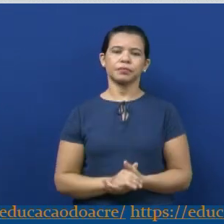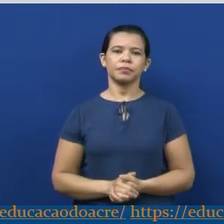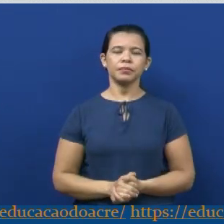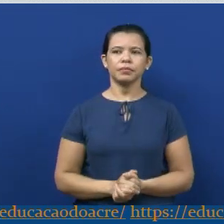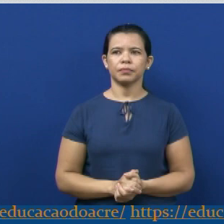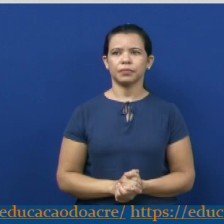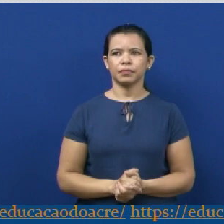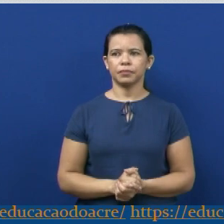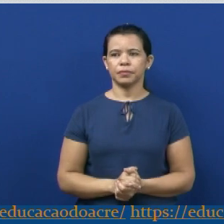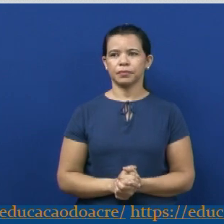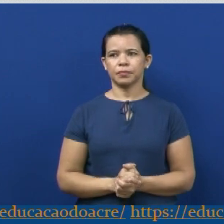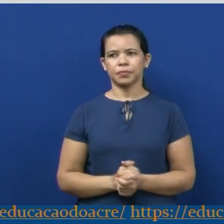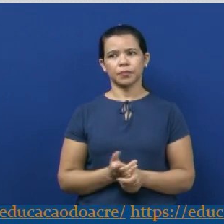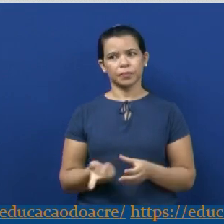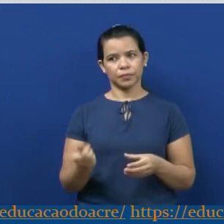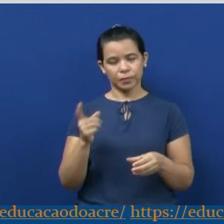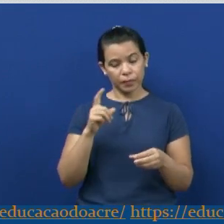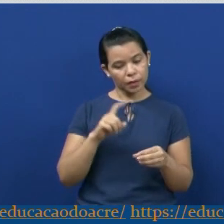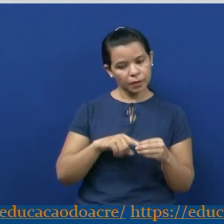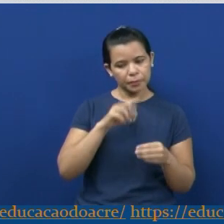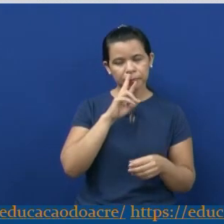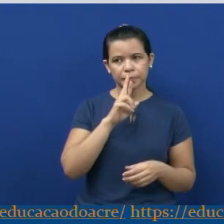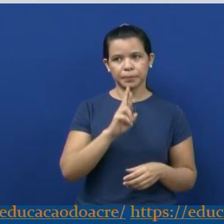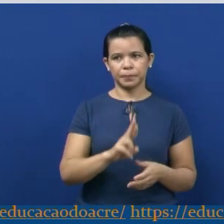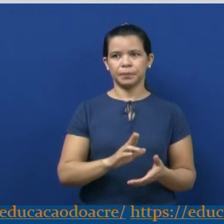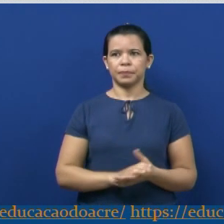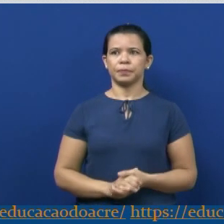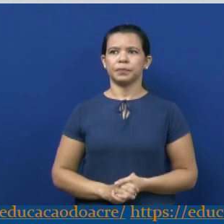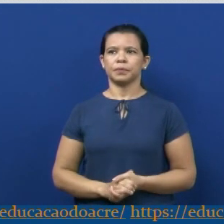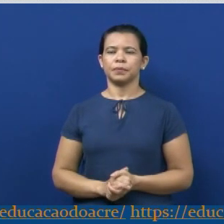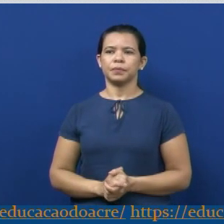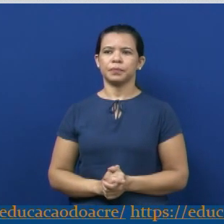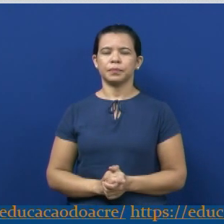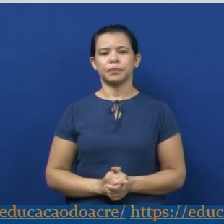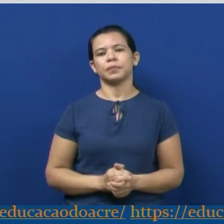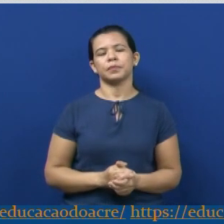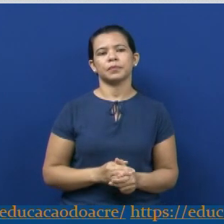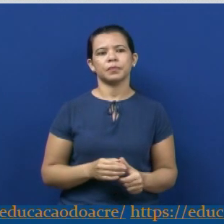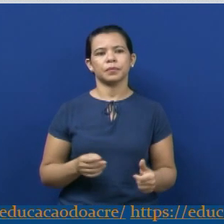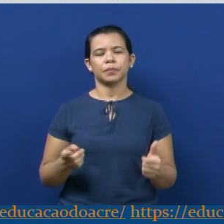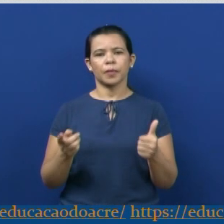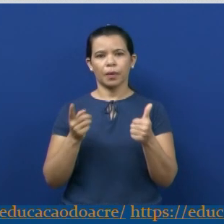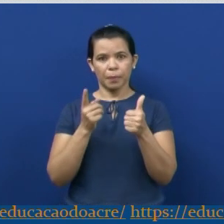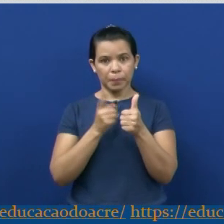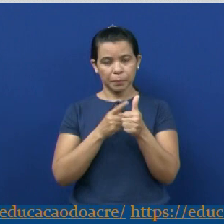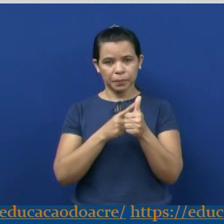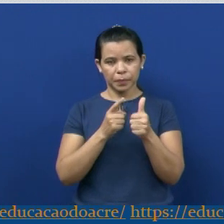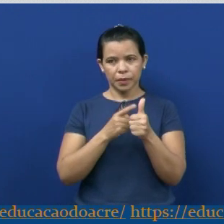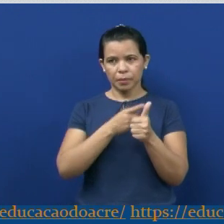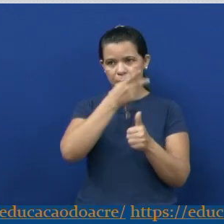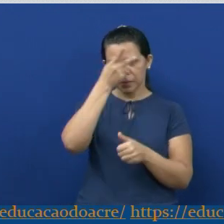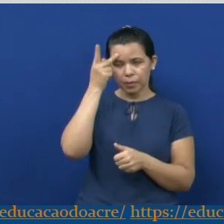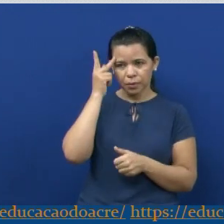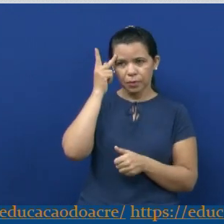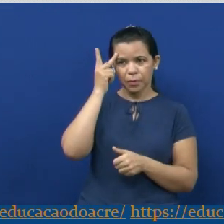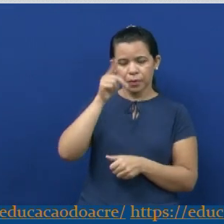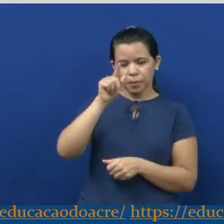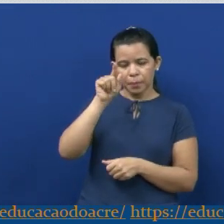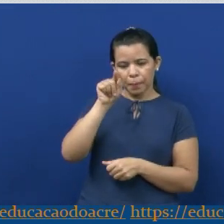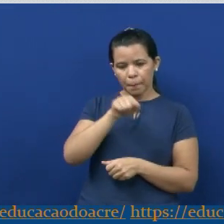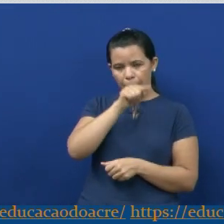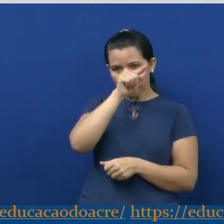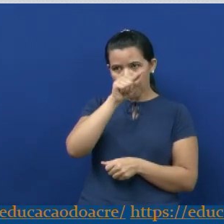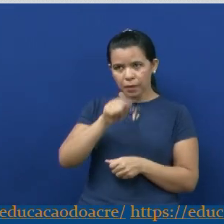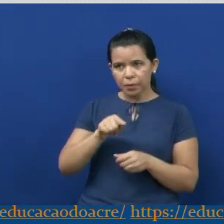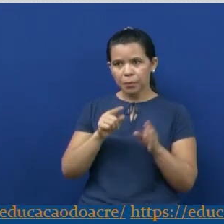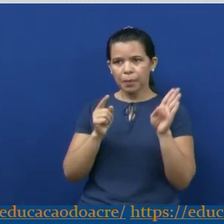respostas? Vamos à correção? Vamos lá. Olha só, acertou quem respondeu a letra B.